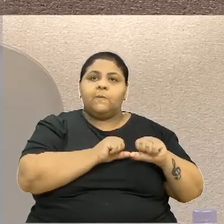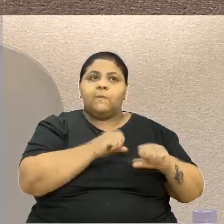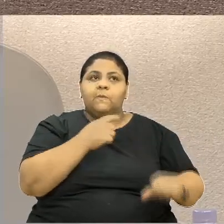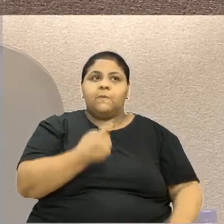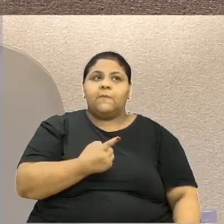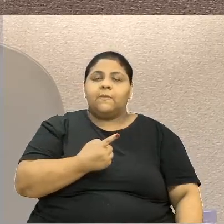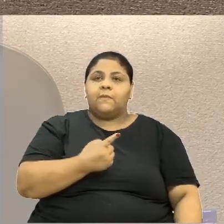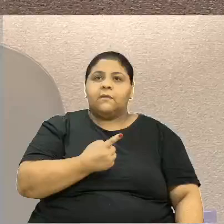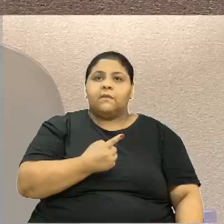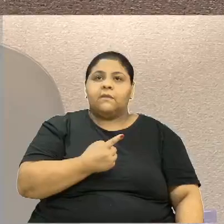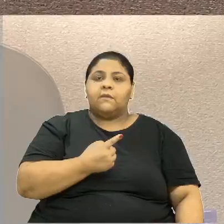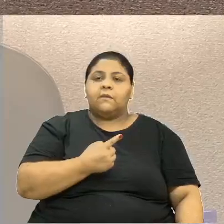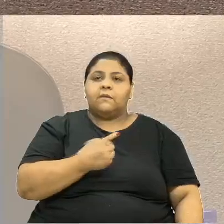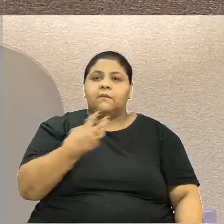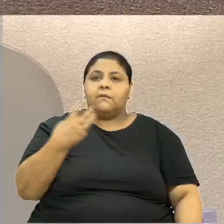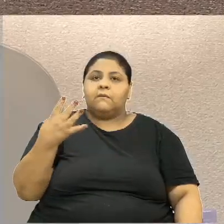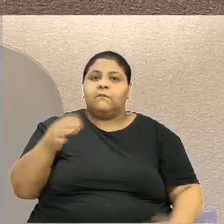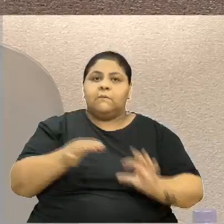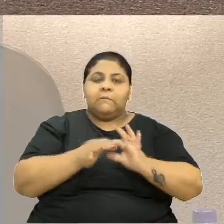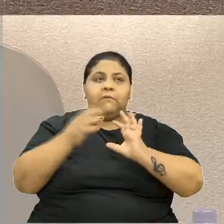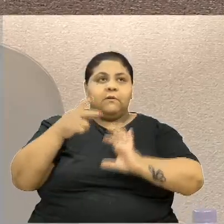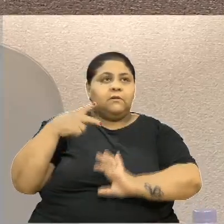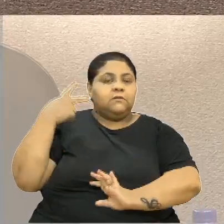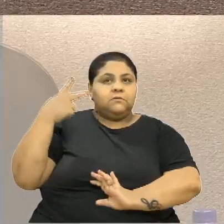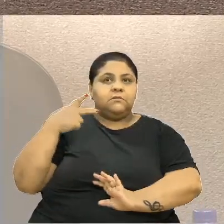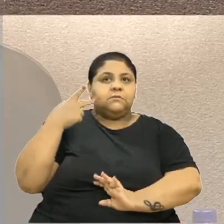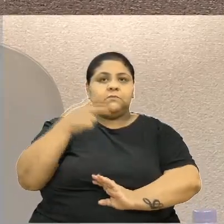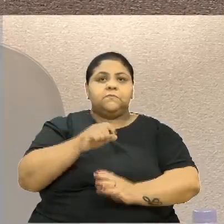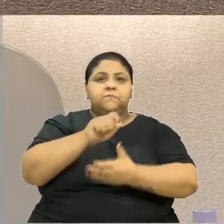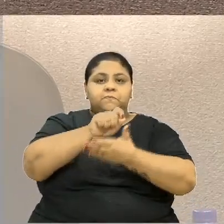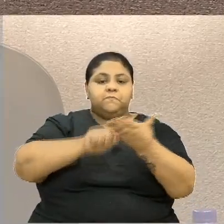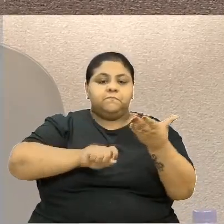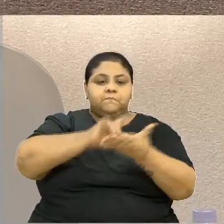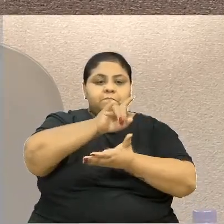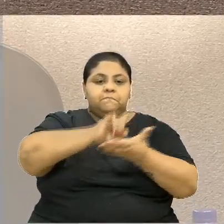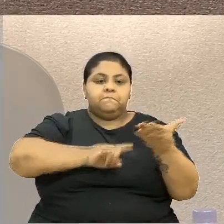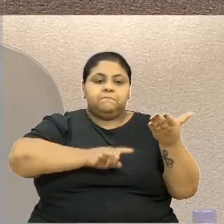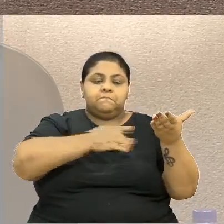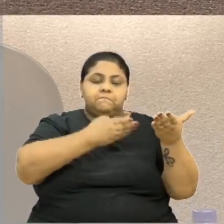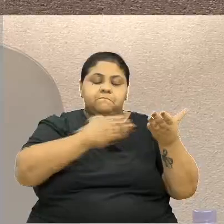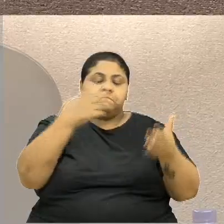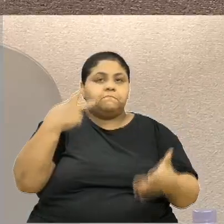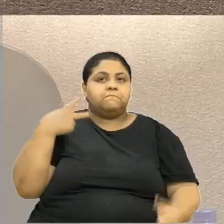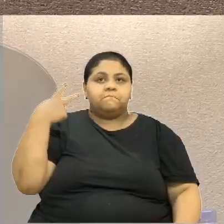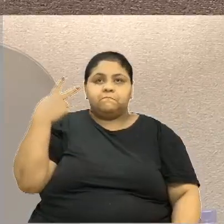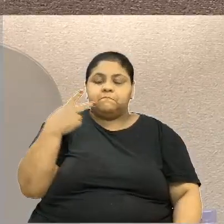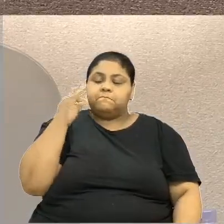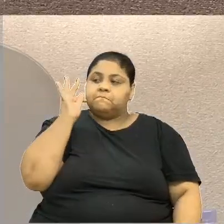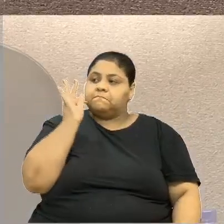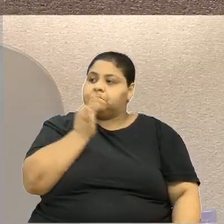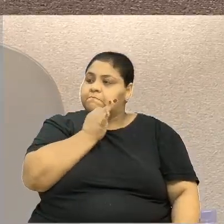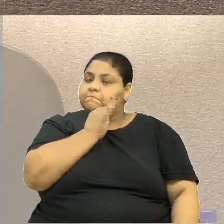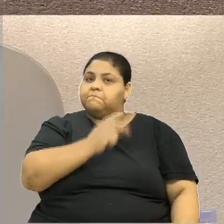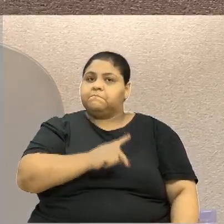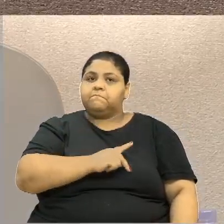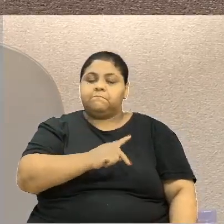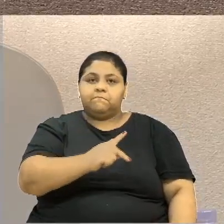e 134 de emancipação política. Assino este documento. Tatiane Friis,